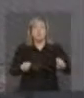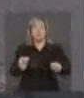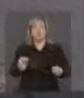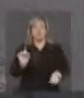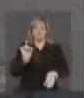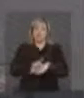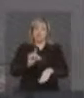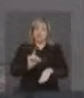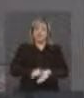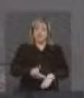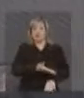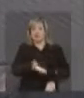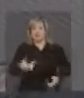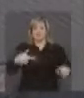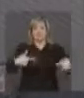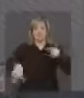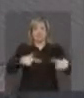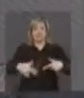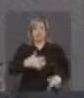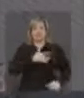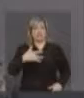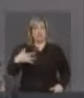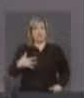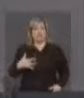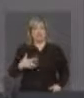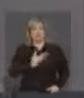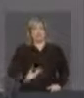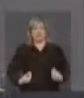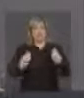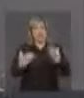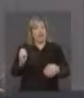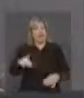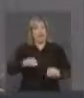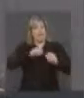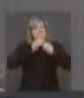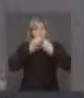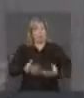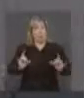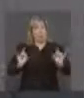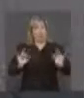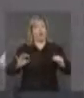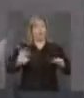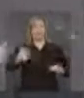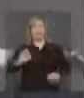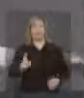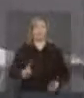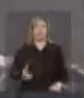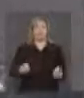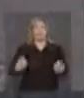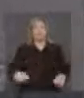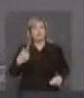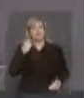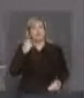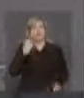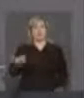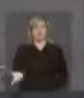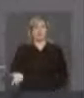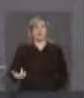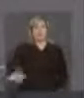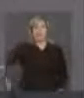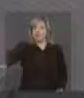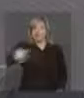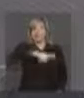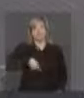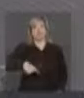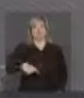se de fato o serviço que nós estamos ofertando é de qualidade mesmo. Podemos monitorar, mas a